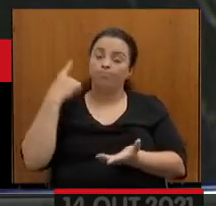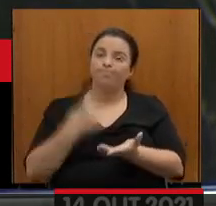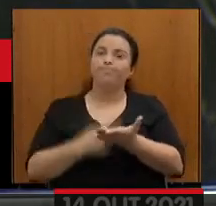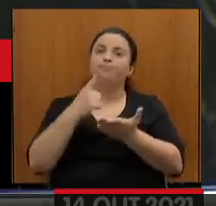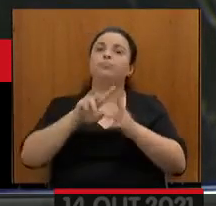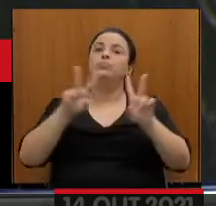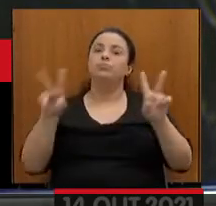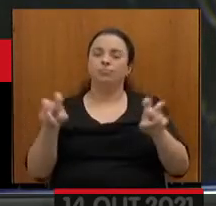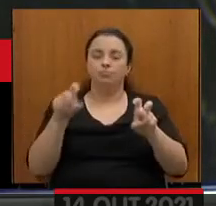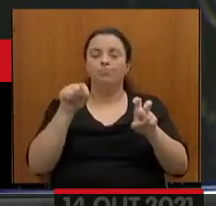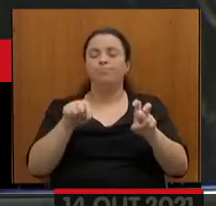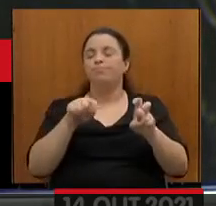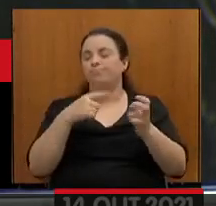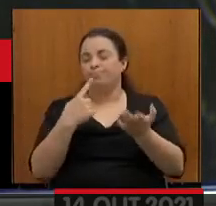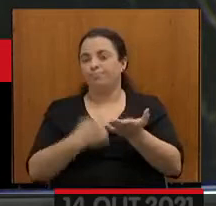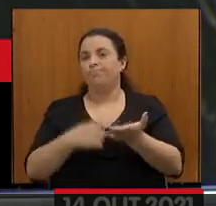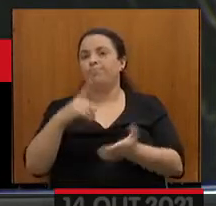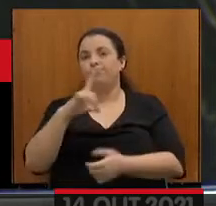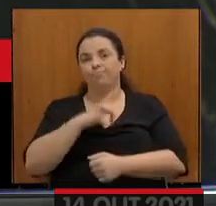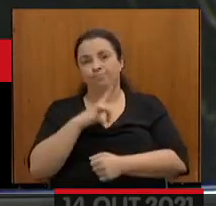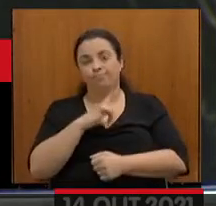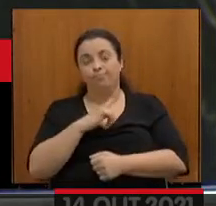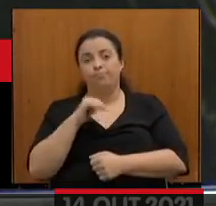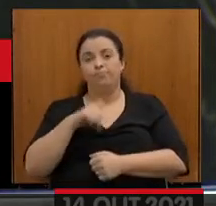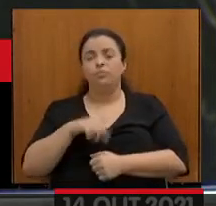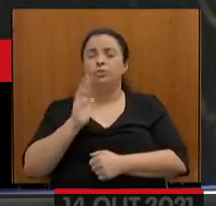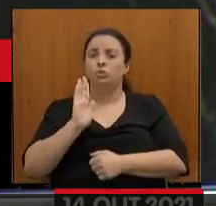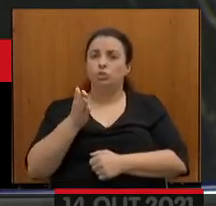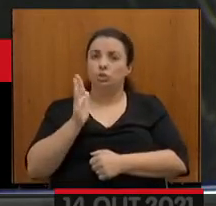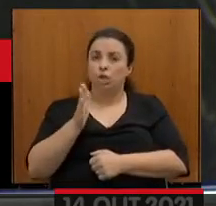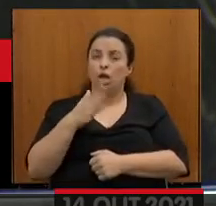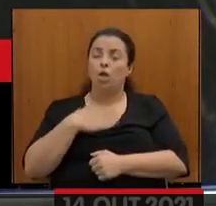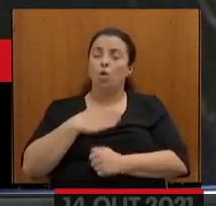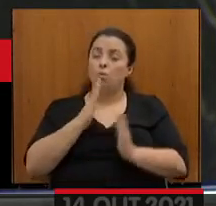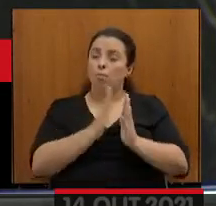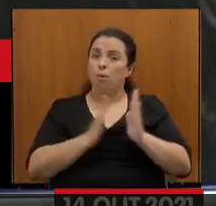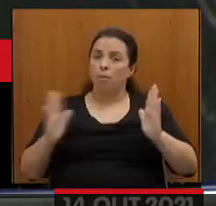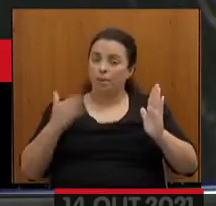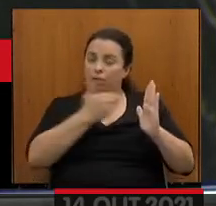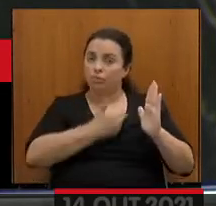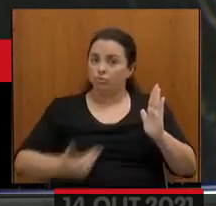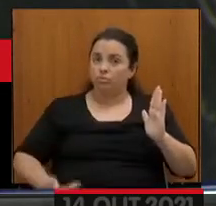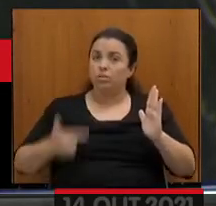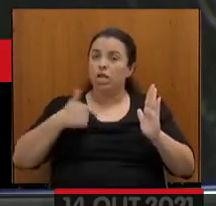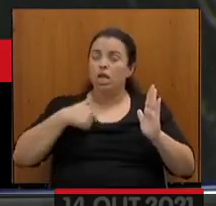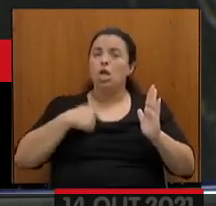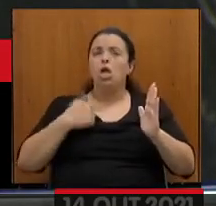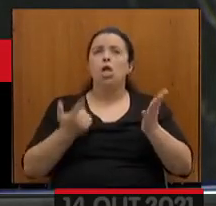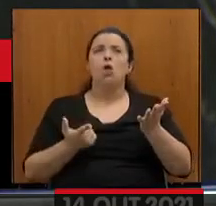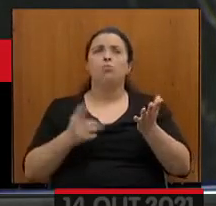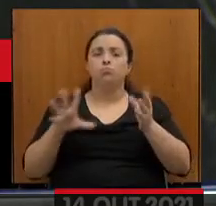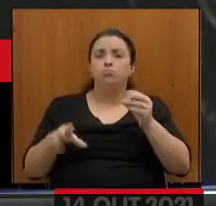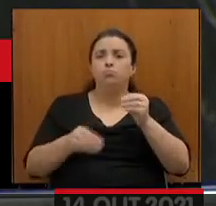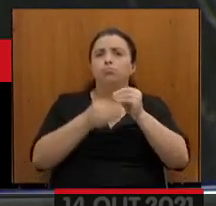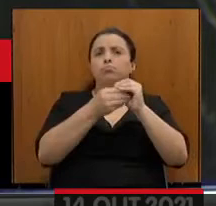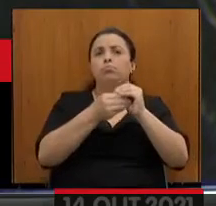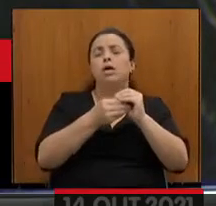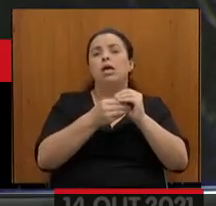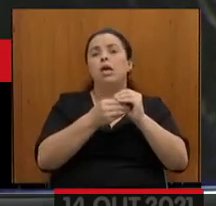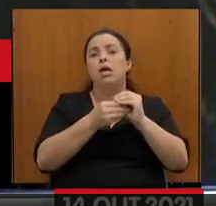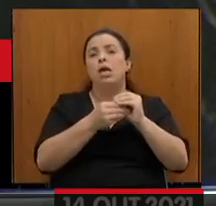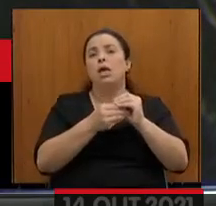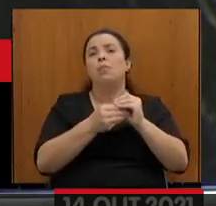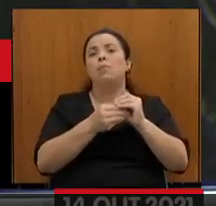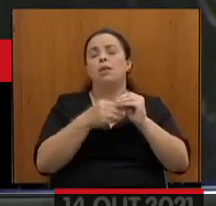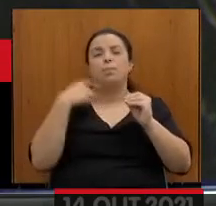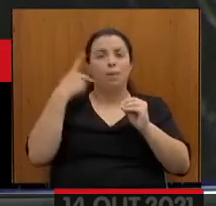Tive a oportunidade de, ao longo desse mandato, empenhar recursos de emenda parlamentar para a primeira maternidade